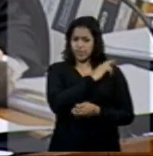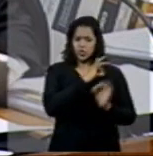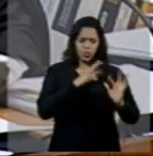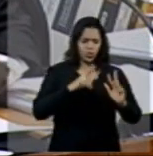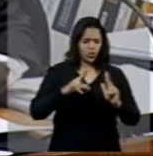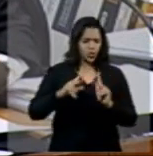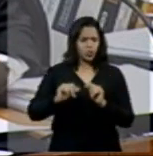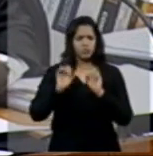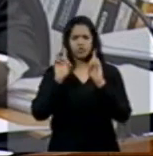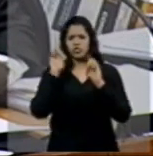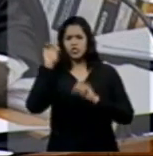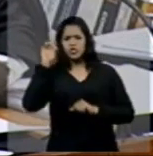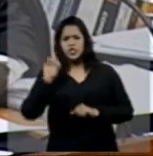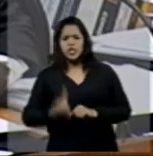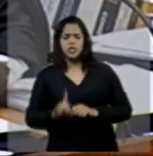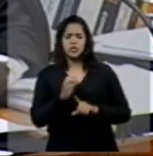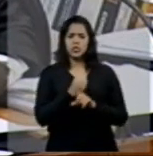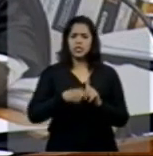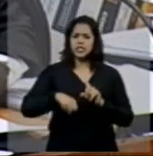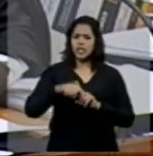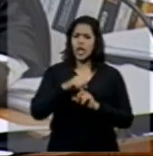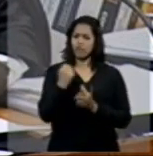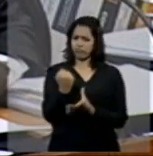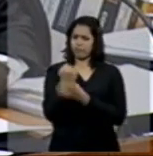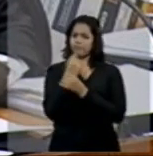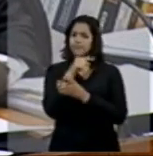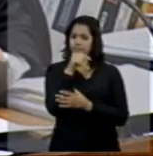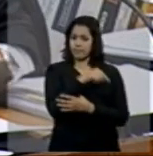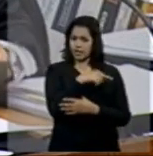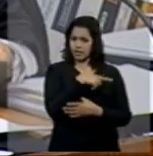os direitos sociais e previdenciários garantidos,